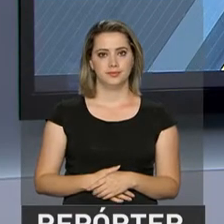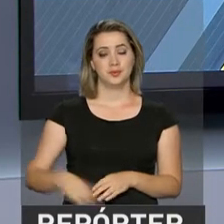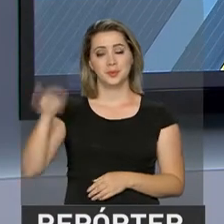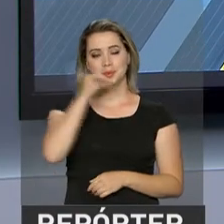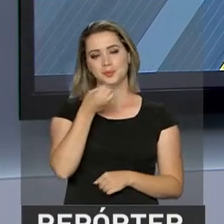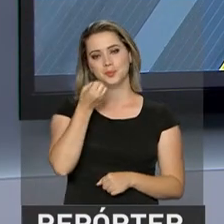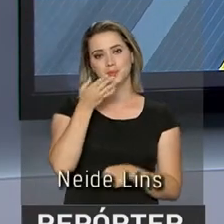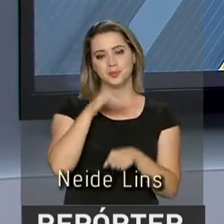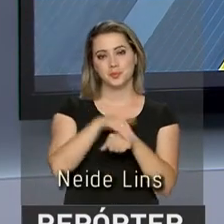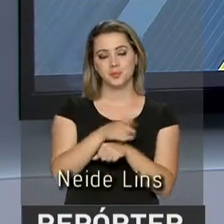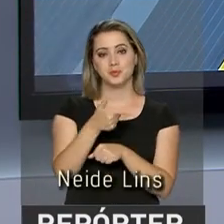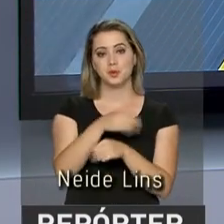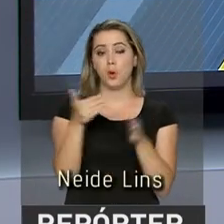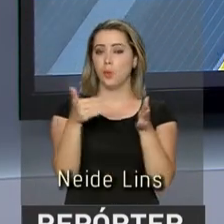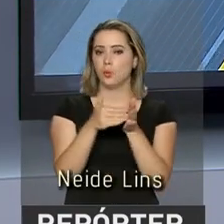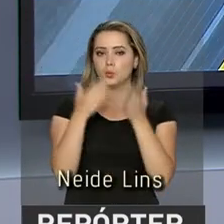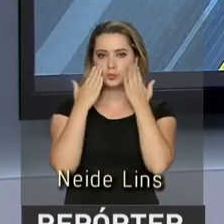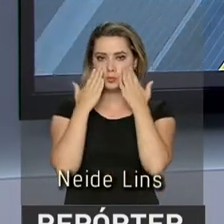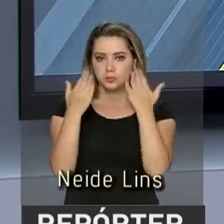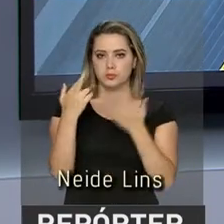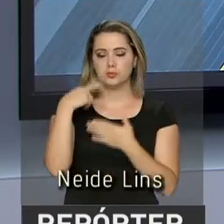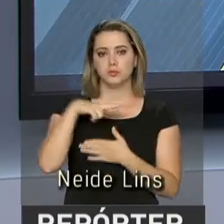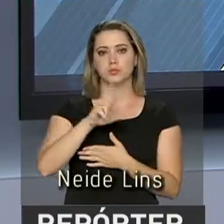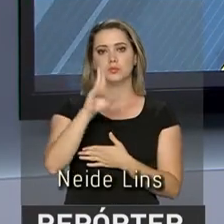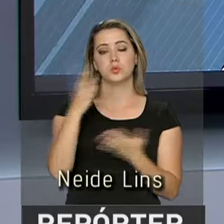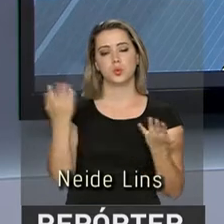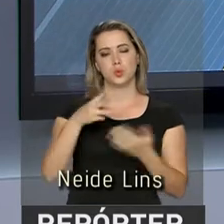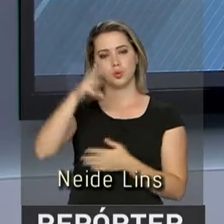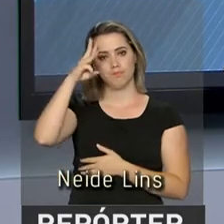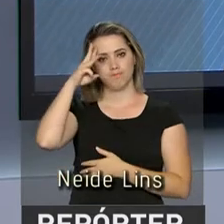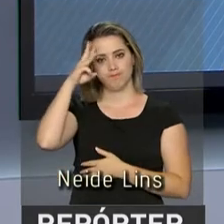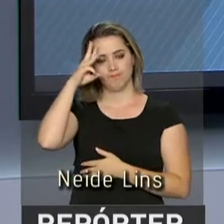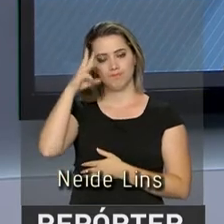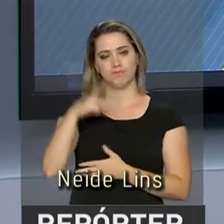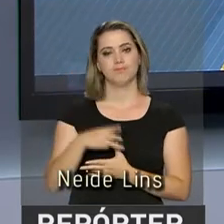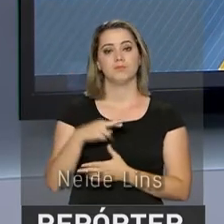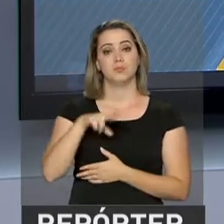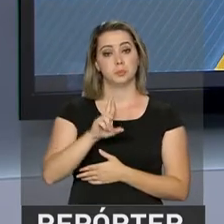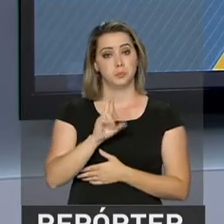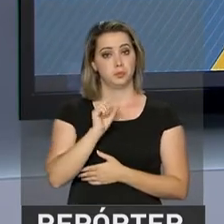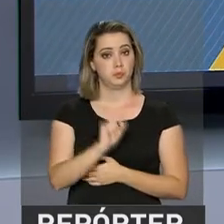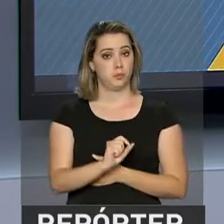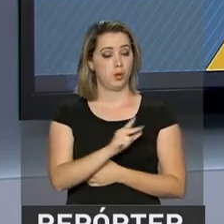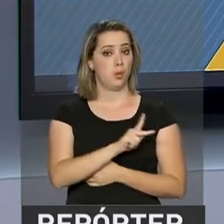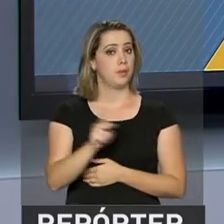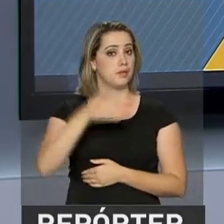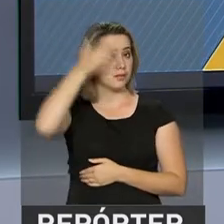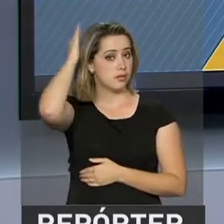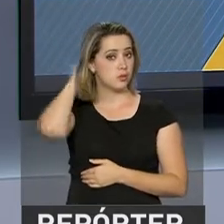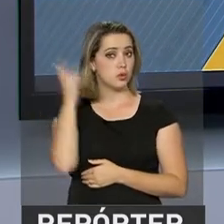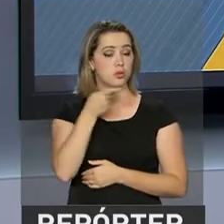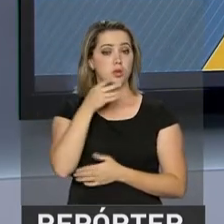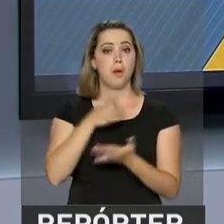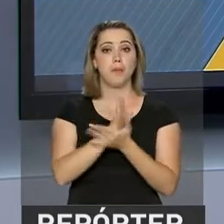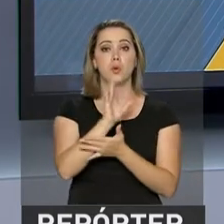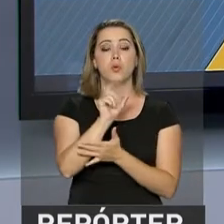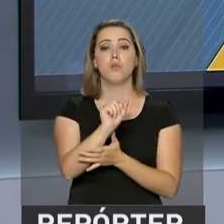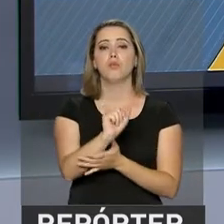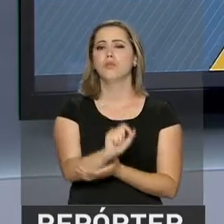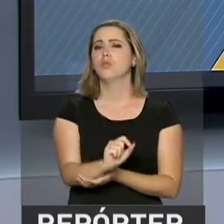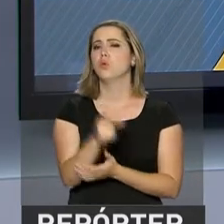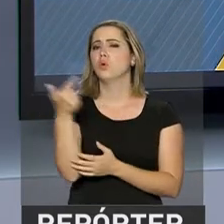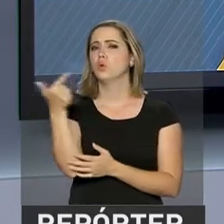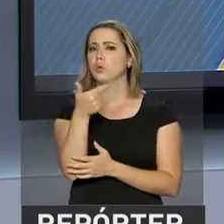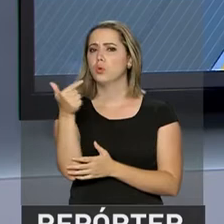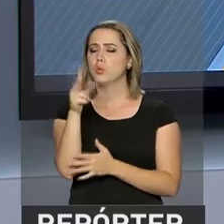Olá, boa noite. No ar, a última edição desta terça-feira do Repórter NBR. O presidente Michel Temer sancionou duas leis